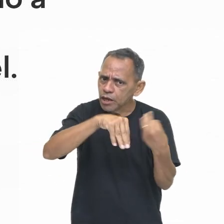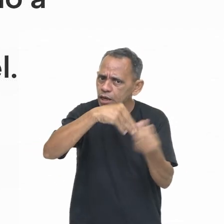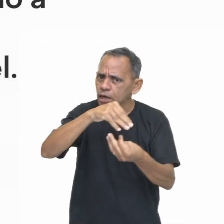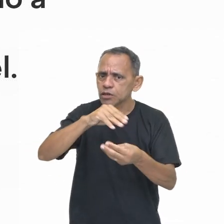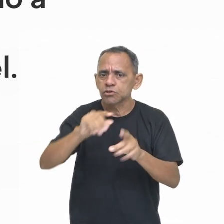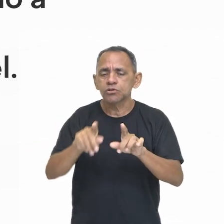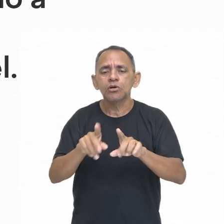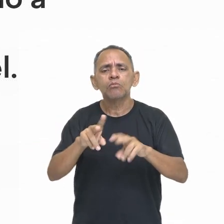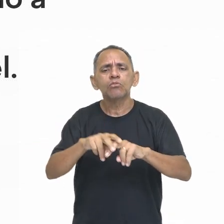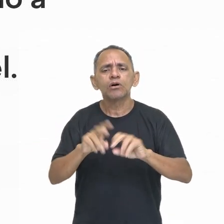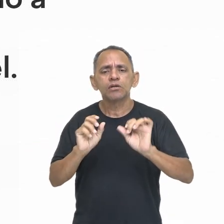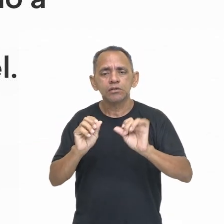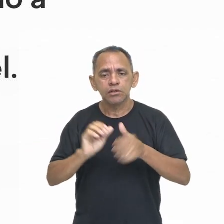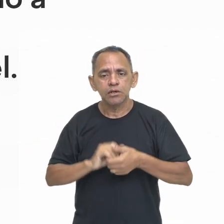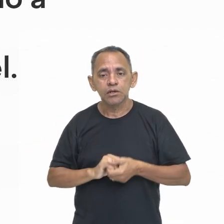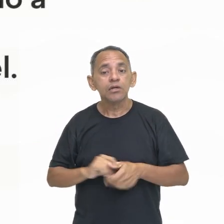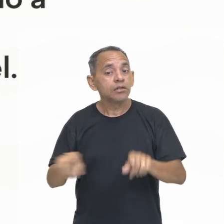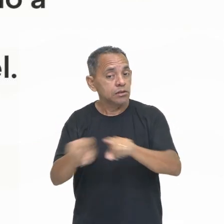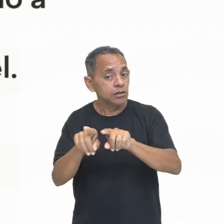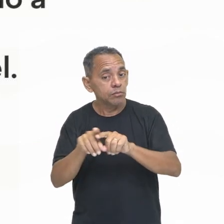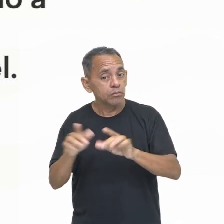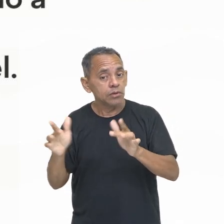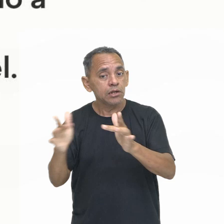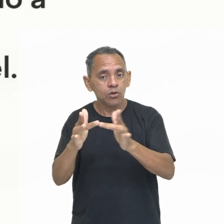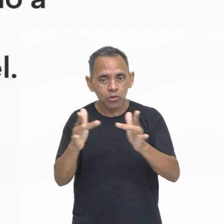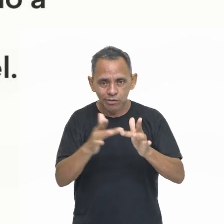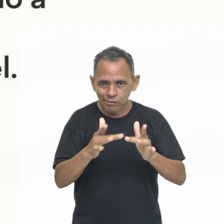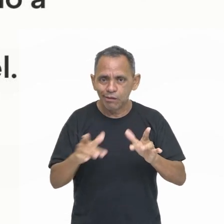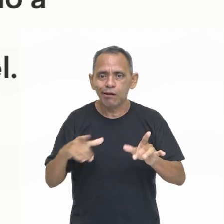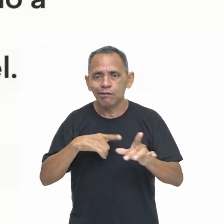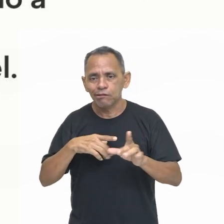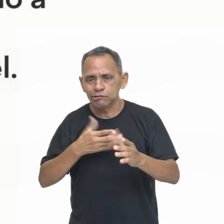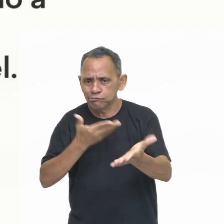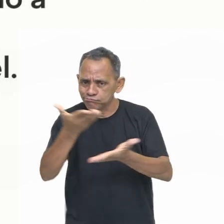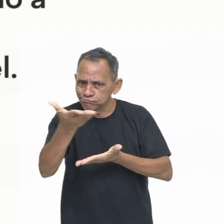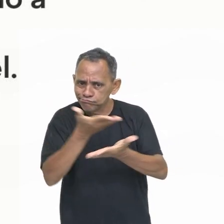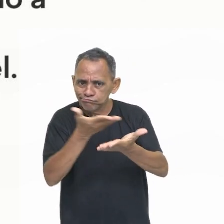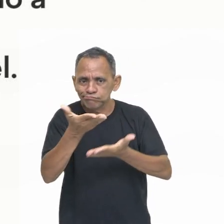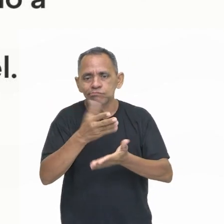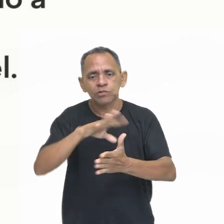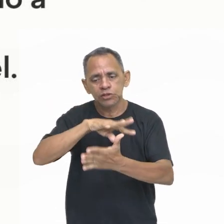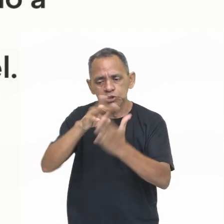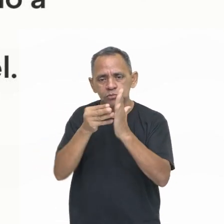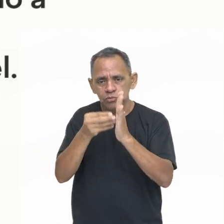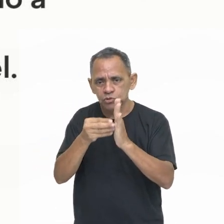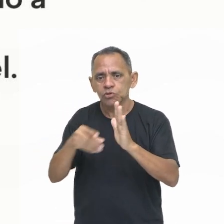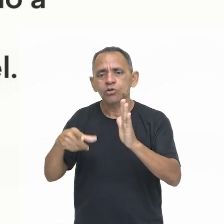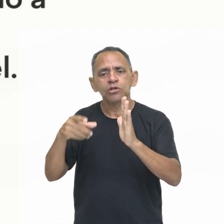e interligados. A Amazônia sempre com suas